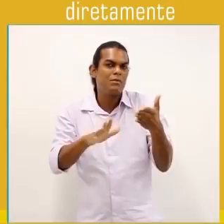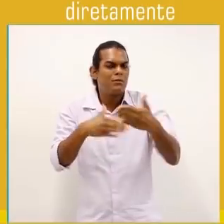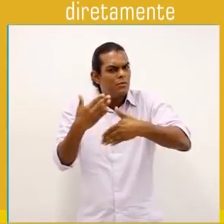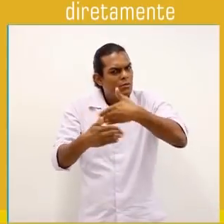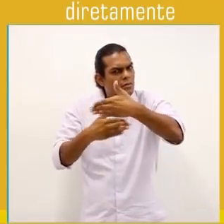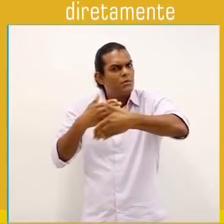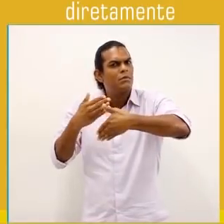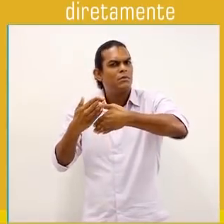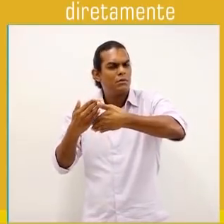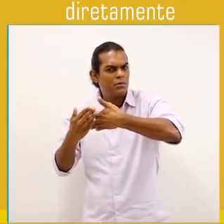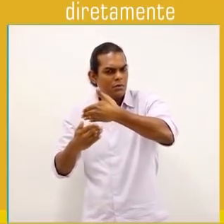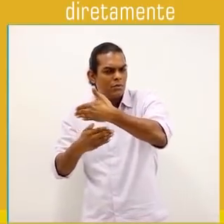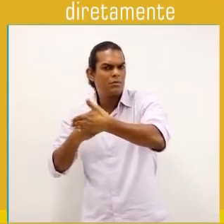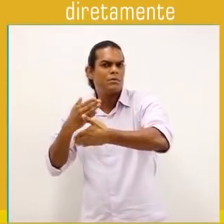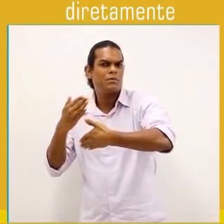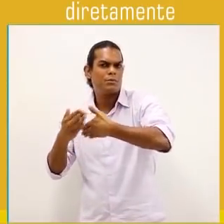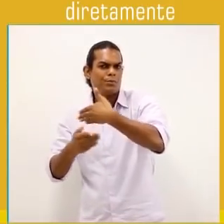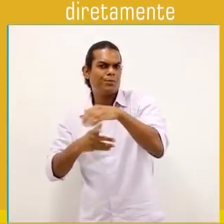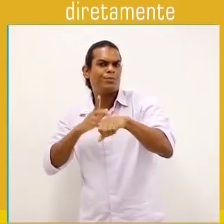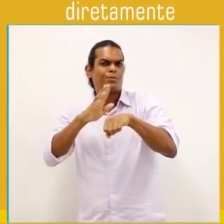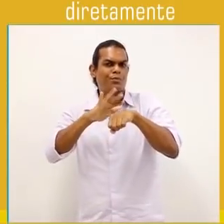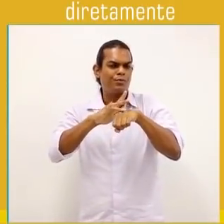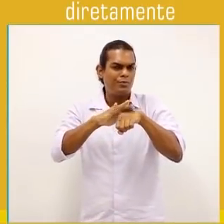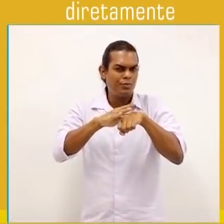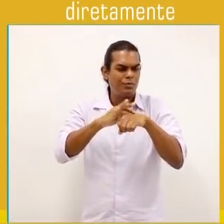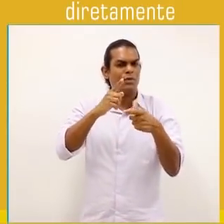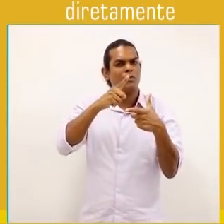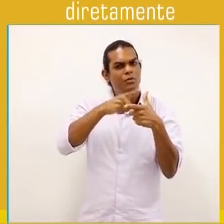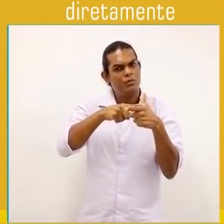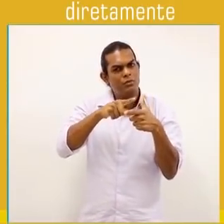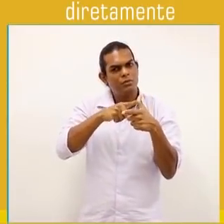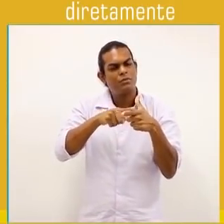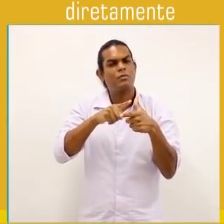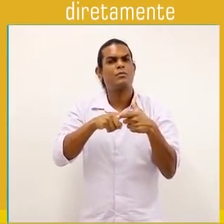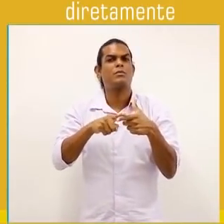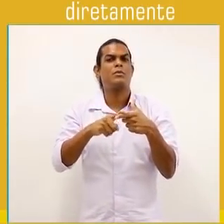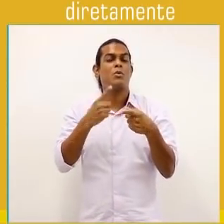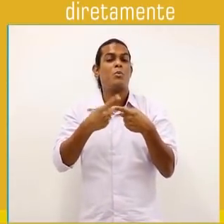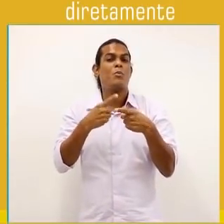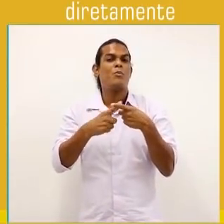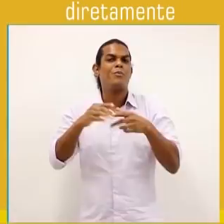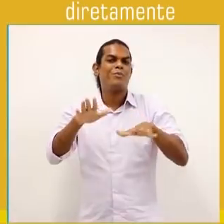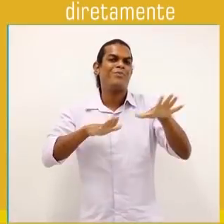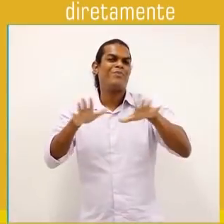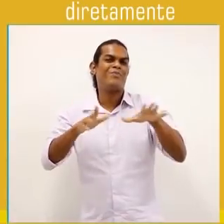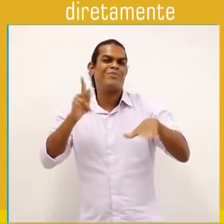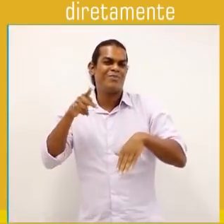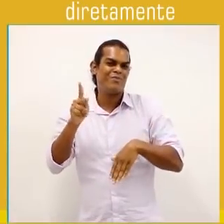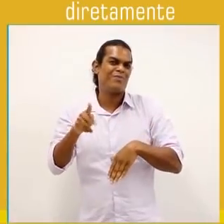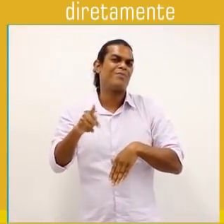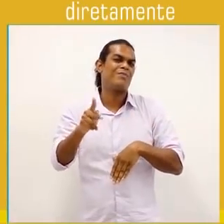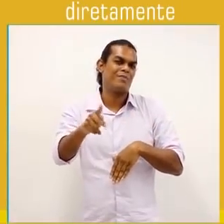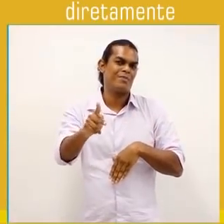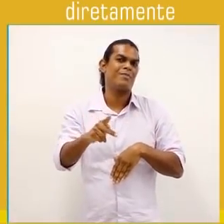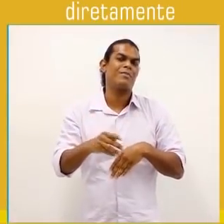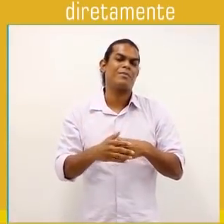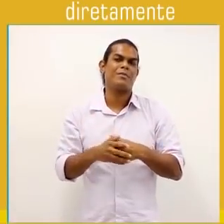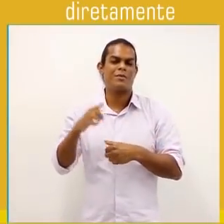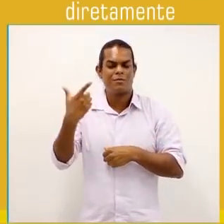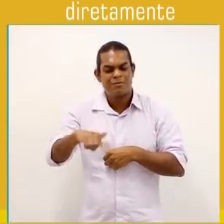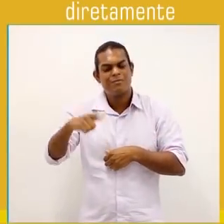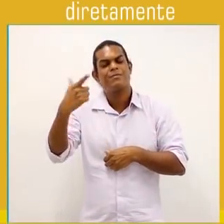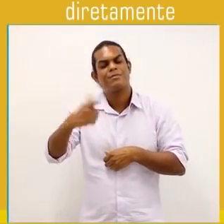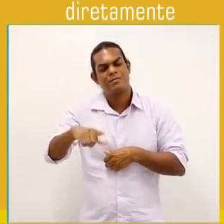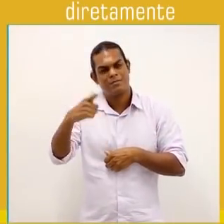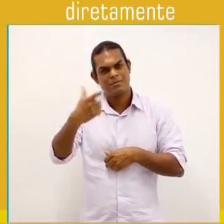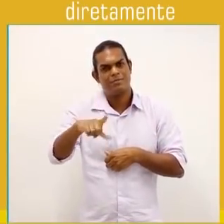de exercitar o seu trabalho, de executar o seu trabalho, que é rotineira, que é repetitiva, consequentemente pode